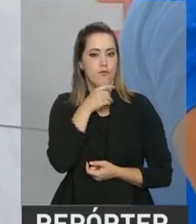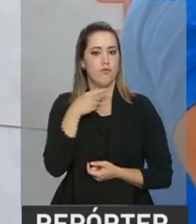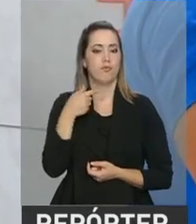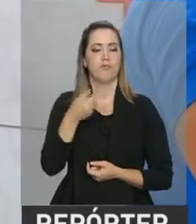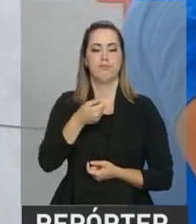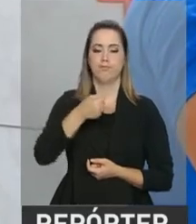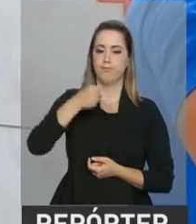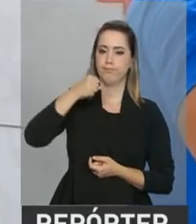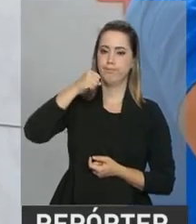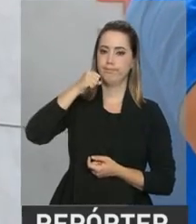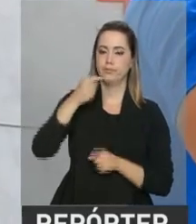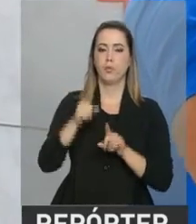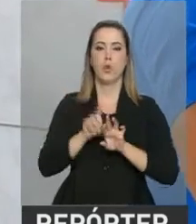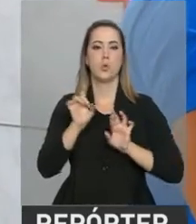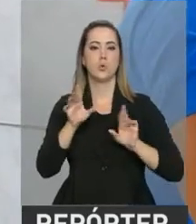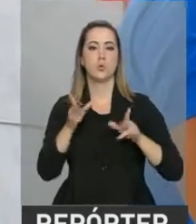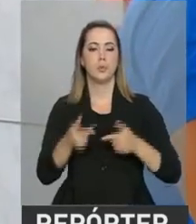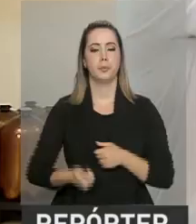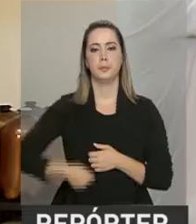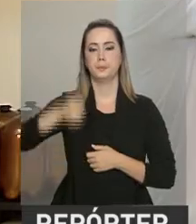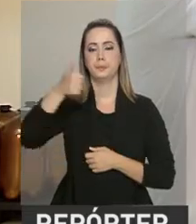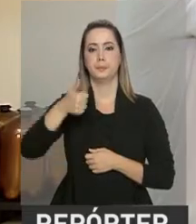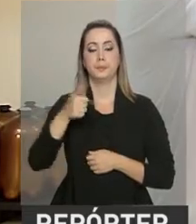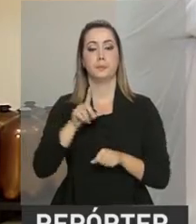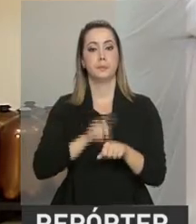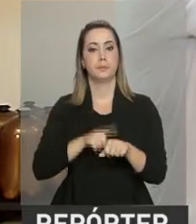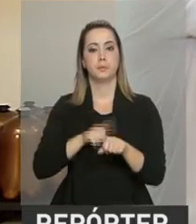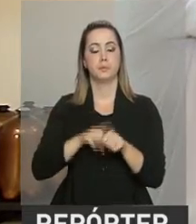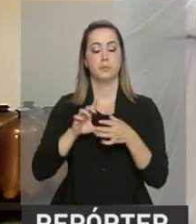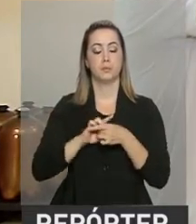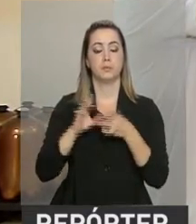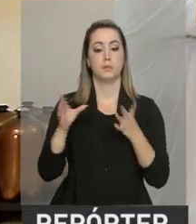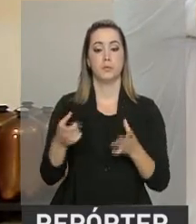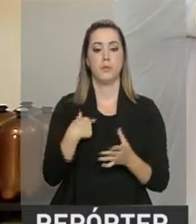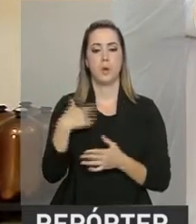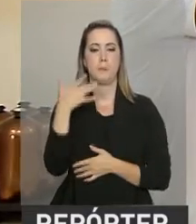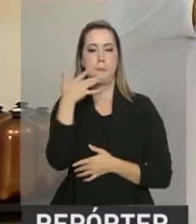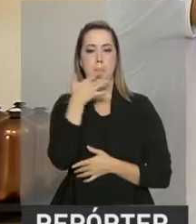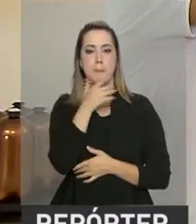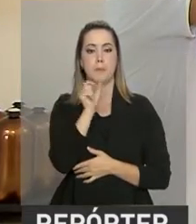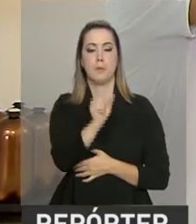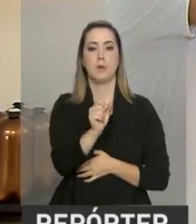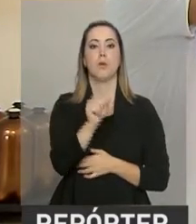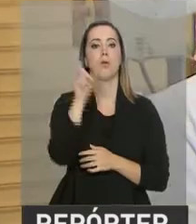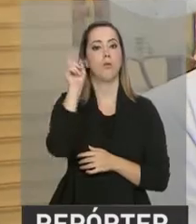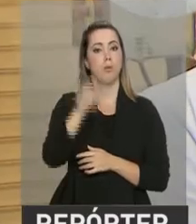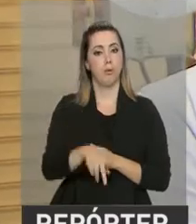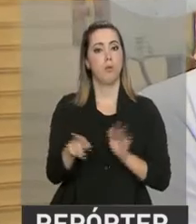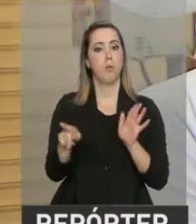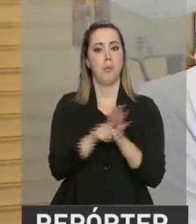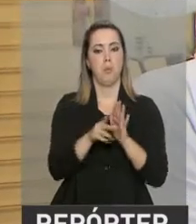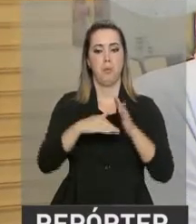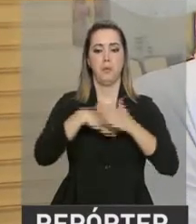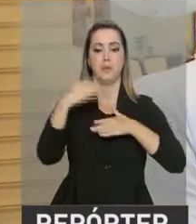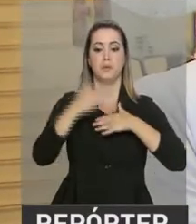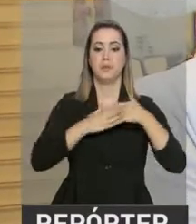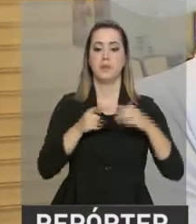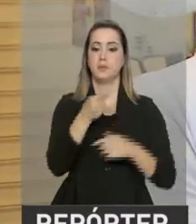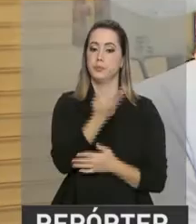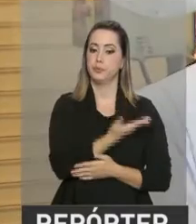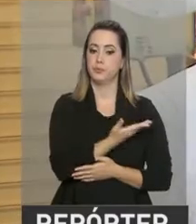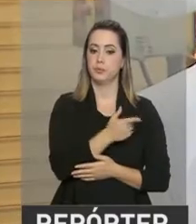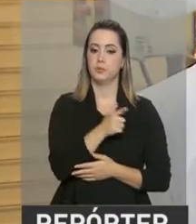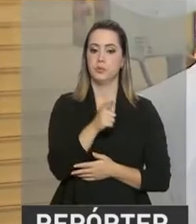pra aproveitar o tempo livre em alguns casos o gosto se transforma em profissão foi o que aconteceu com